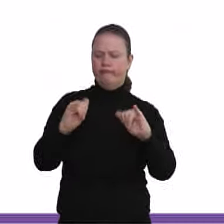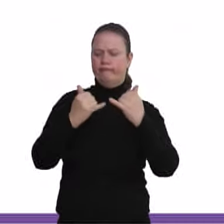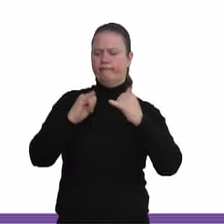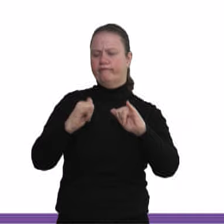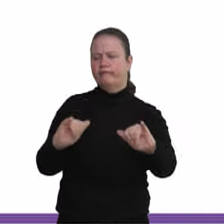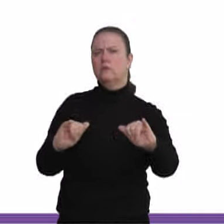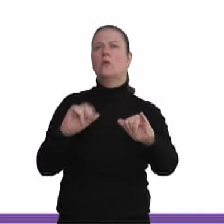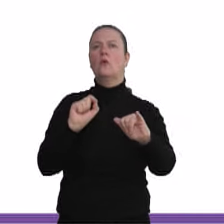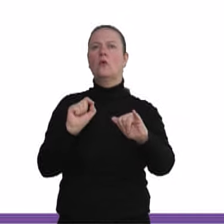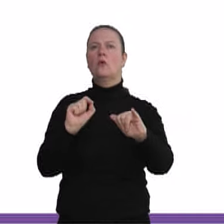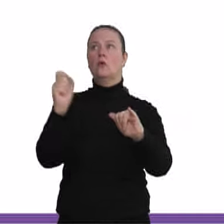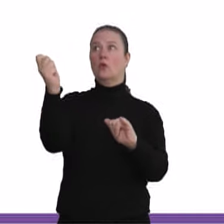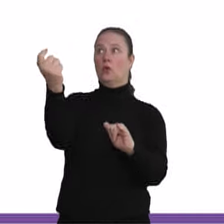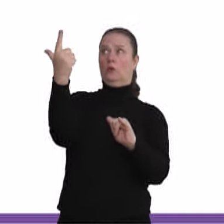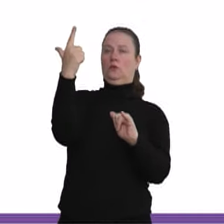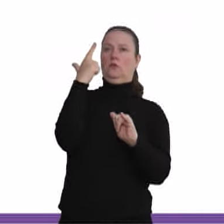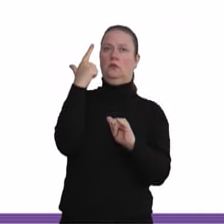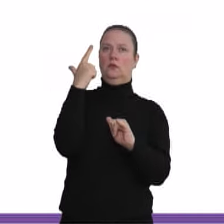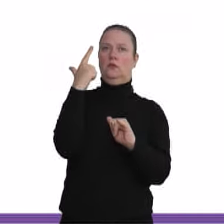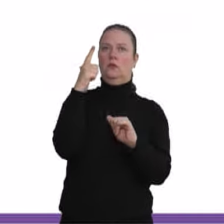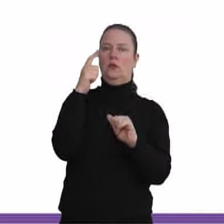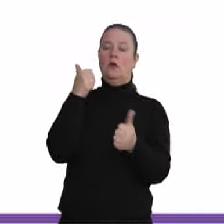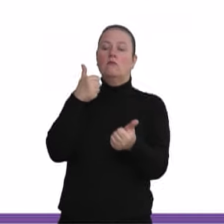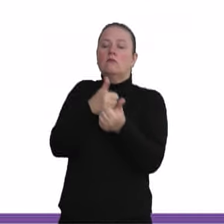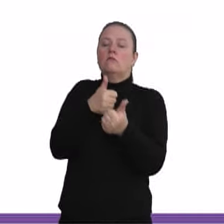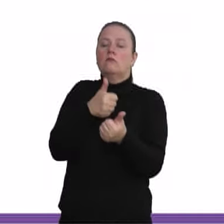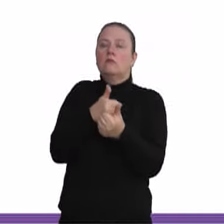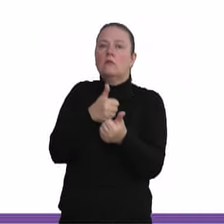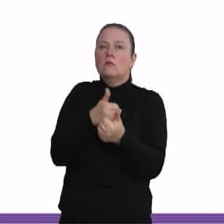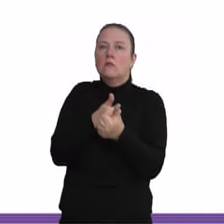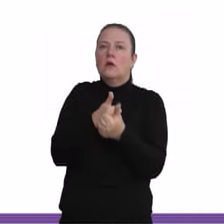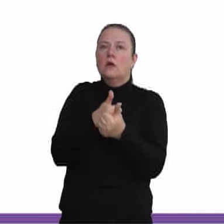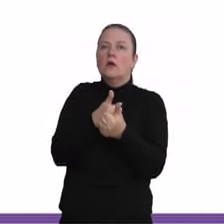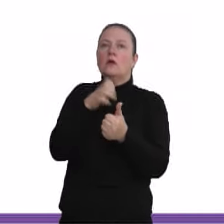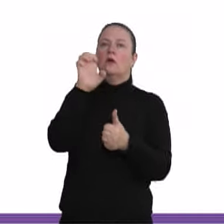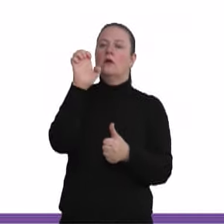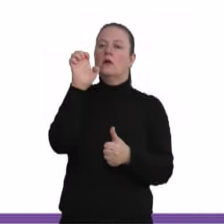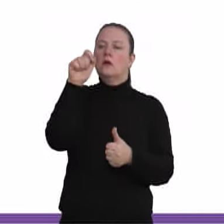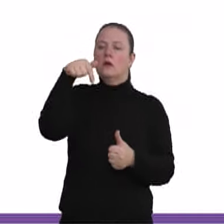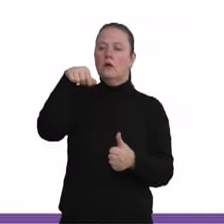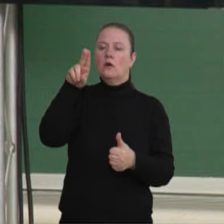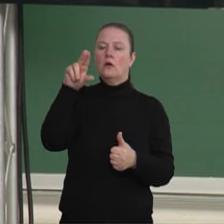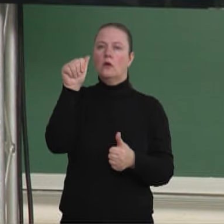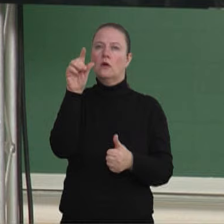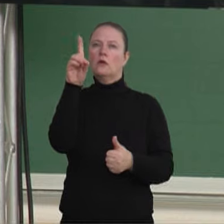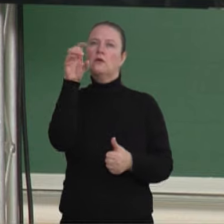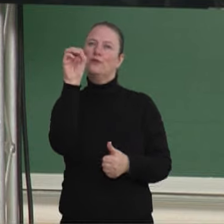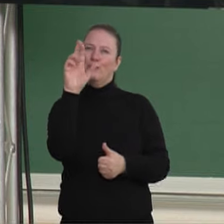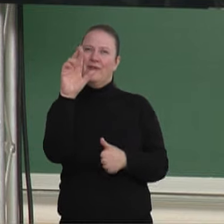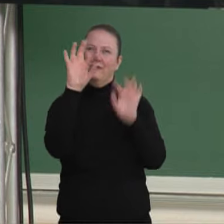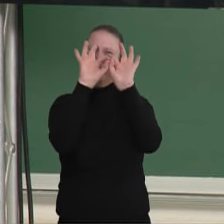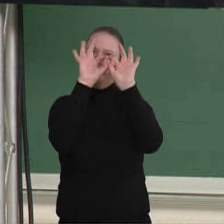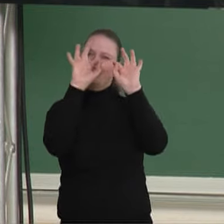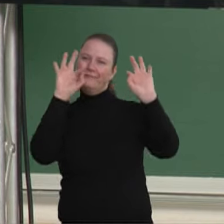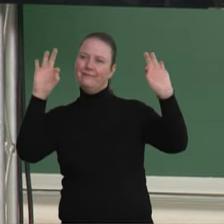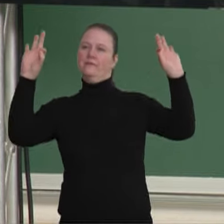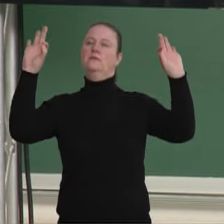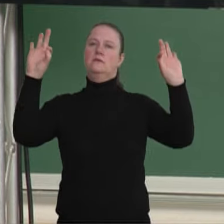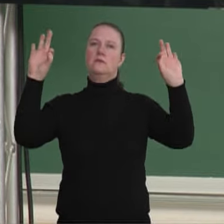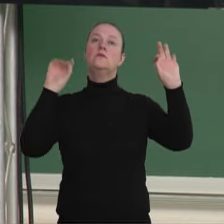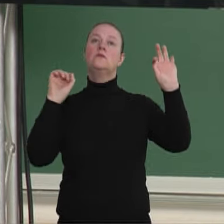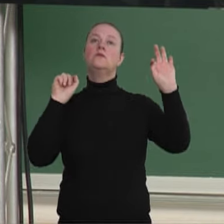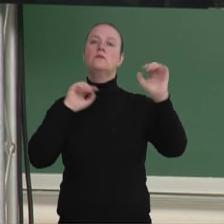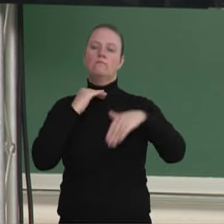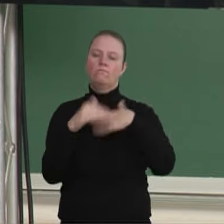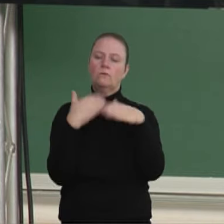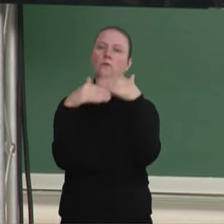de energia que vem do Sol pega a parte equatorial. O que acontece? Tem um aquecimento muito amplo dessa região. O sistema de eventos acaba avançando